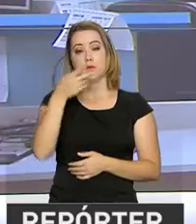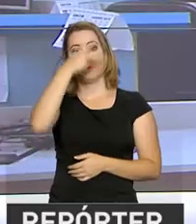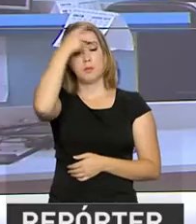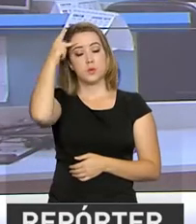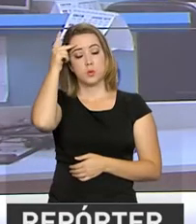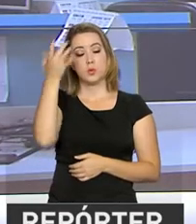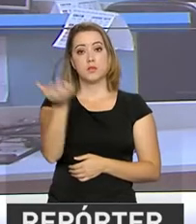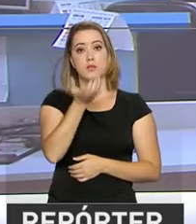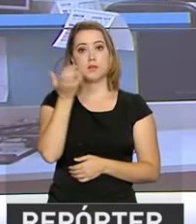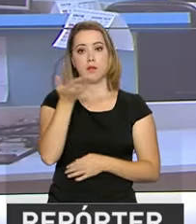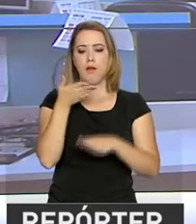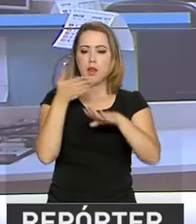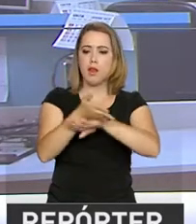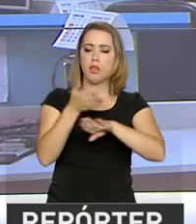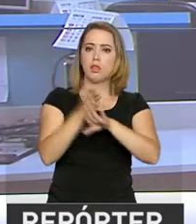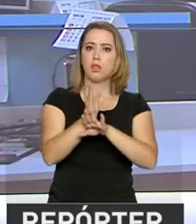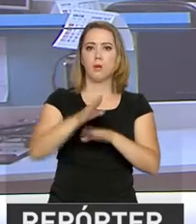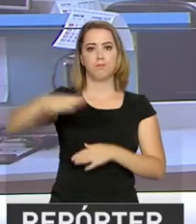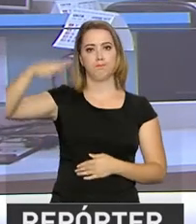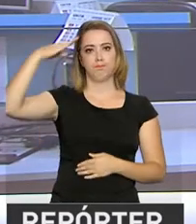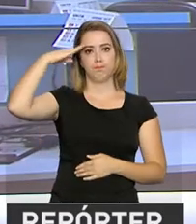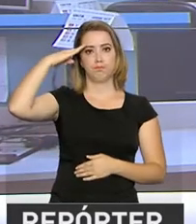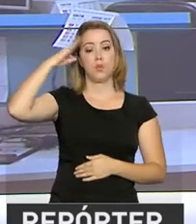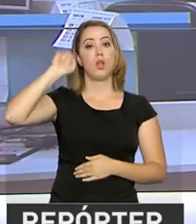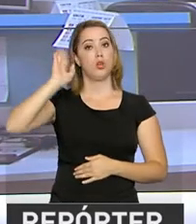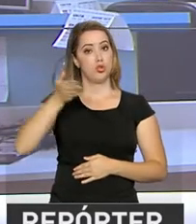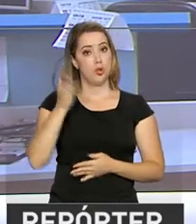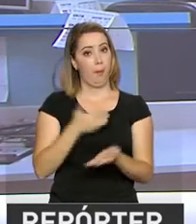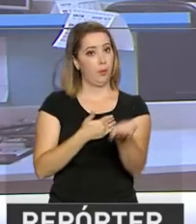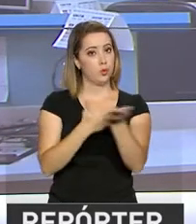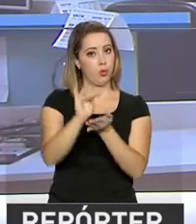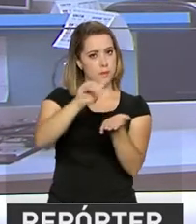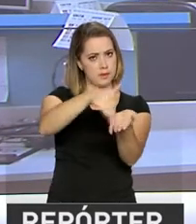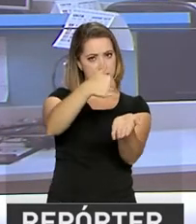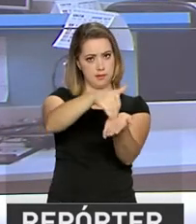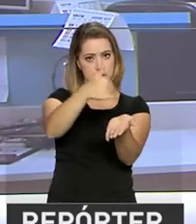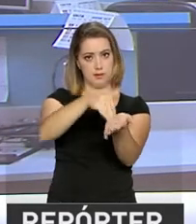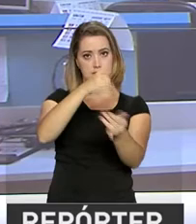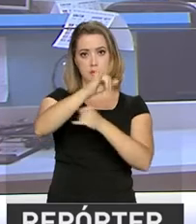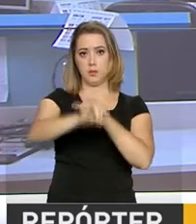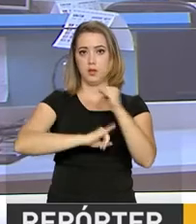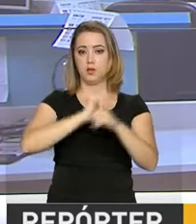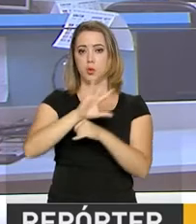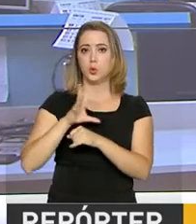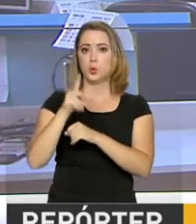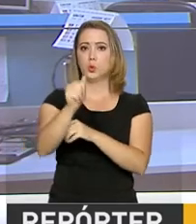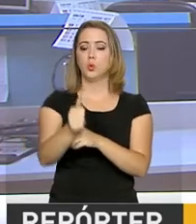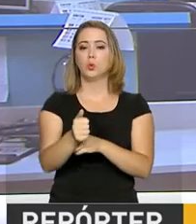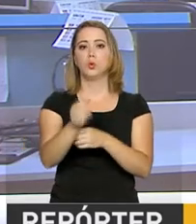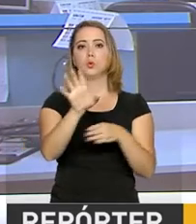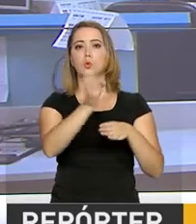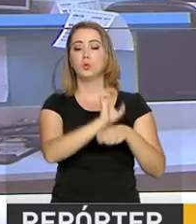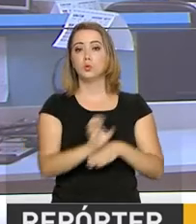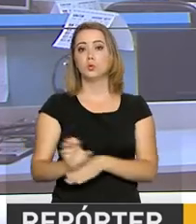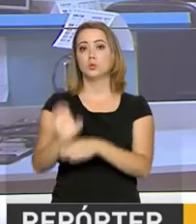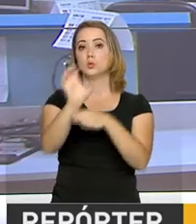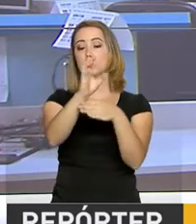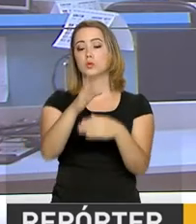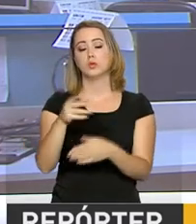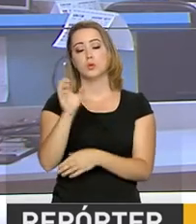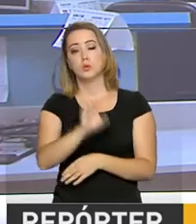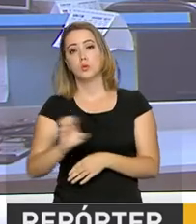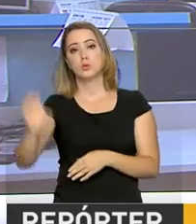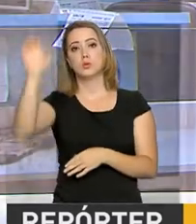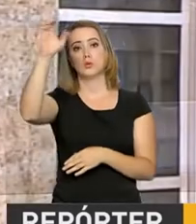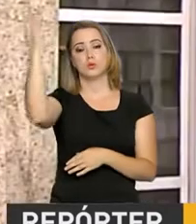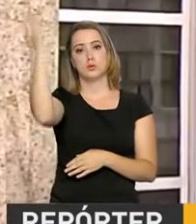orçamento militar deste ano já pode ser feito pela internet em quase todos os estados brasileiros jovens do